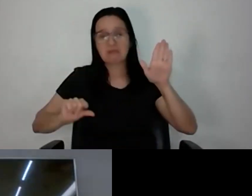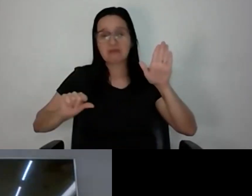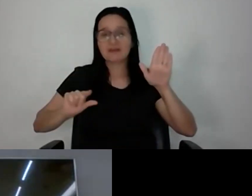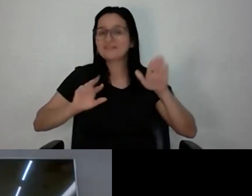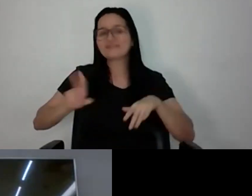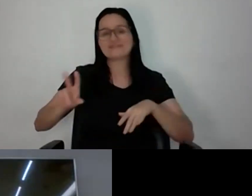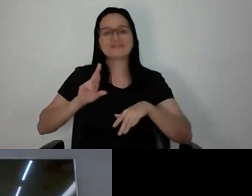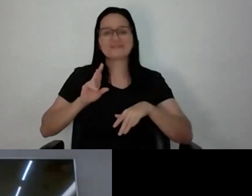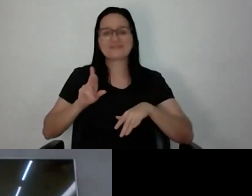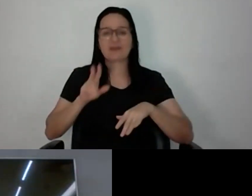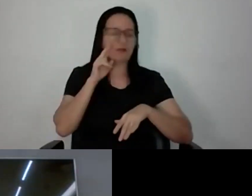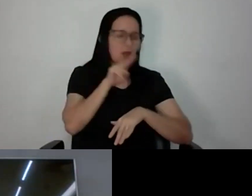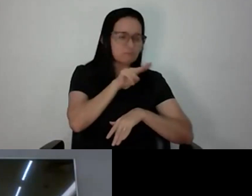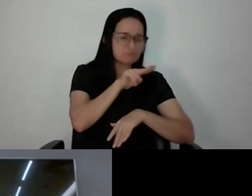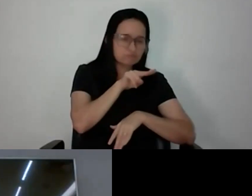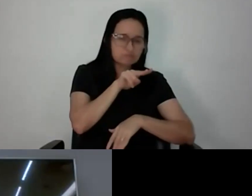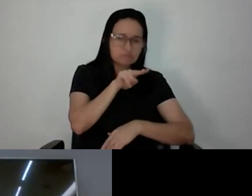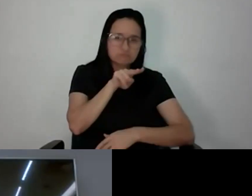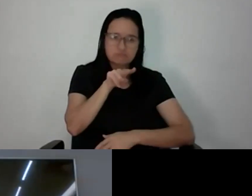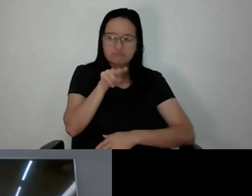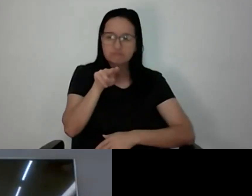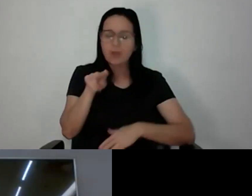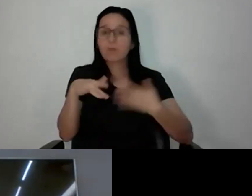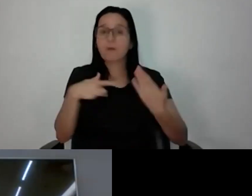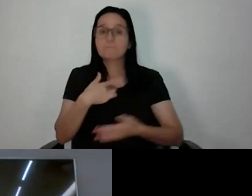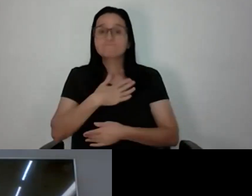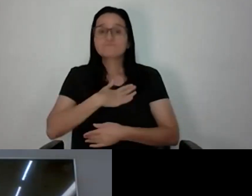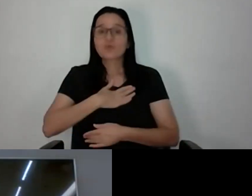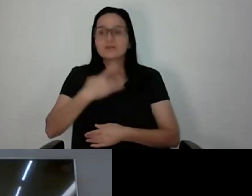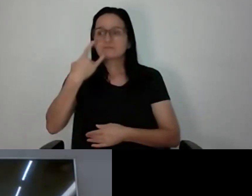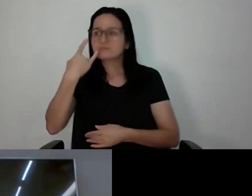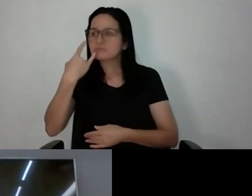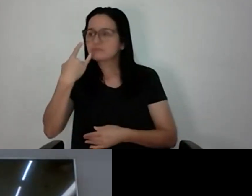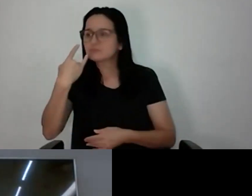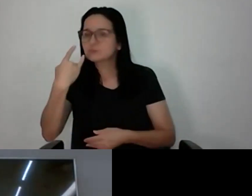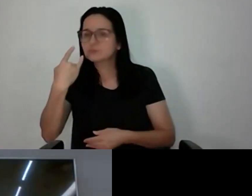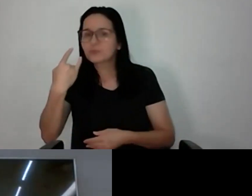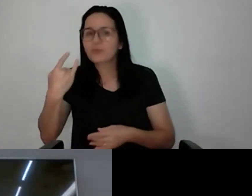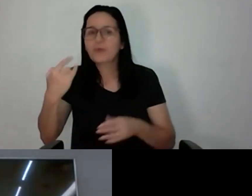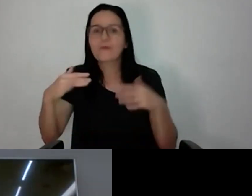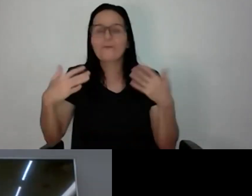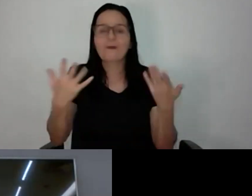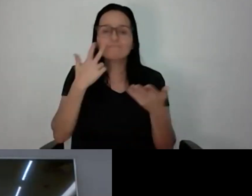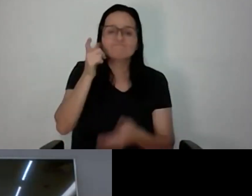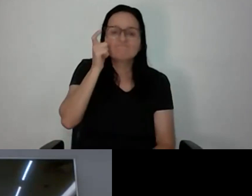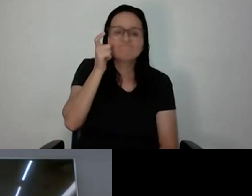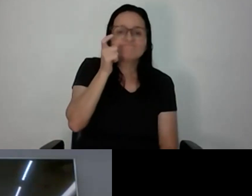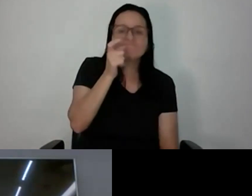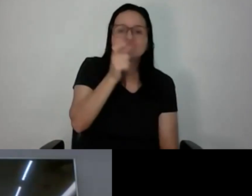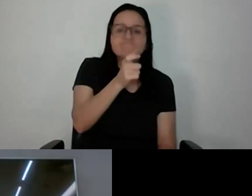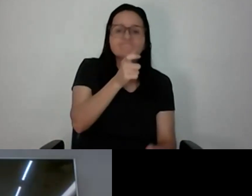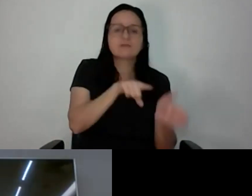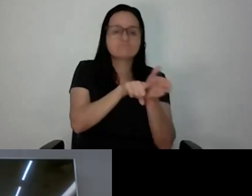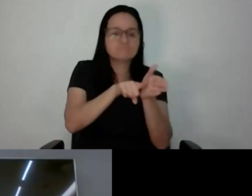conselho, olhe para aquele ramo que realmente te atraia, que te desperte uma curiosidade e um interesse de realmente começar essa busca. Digo